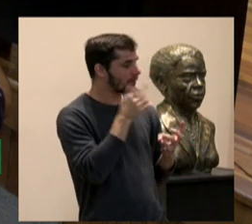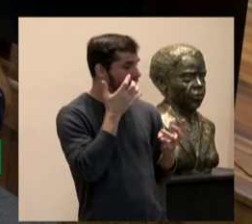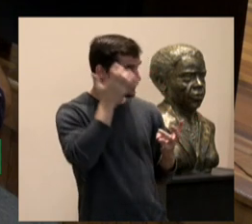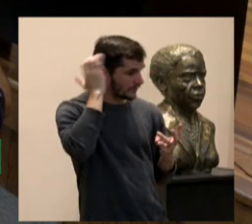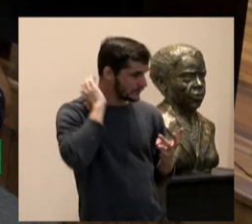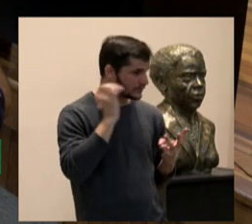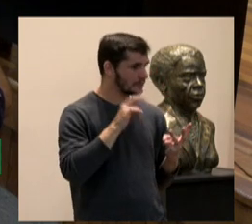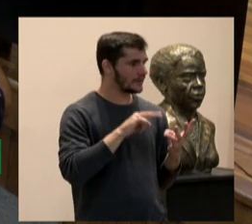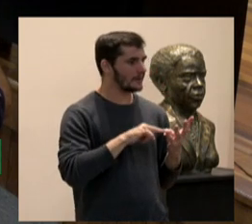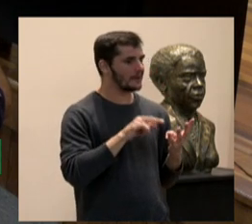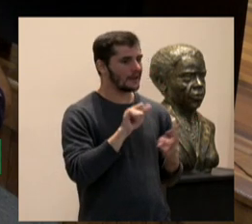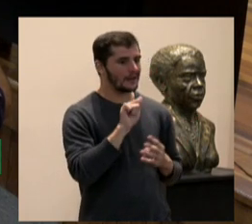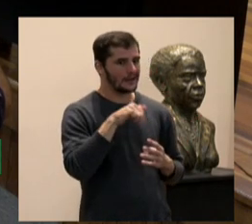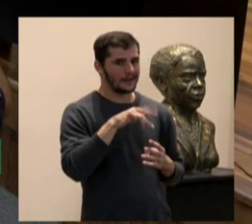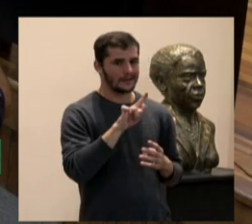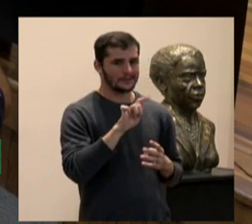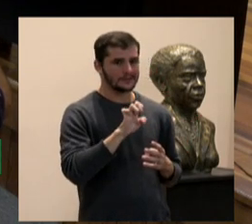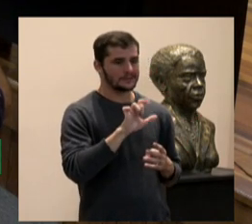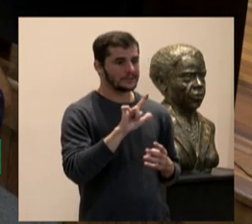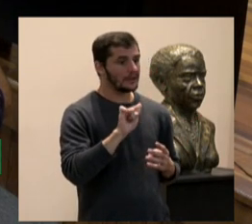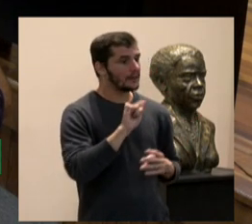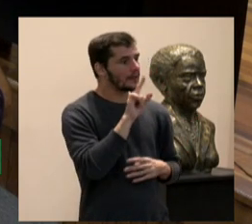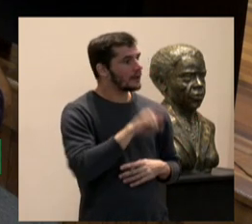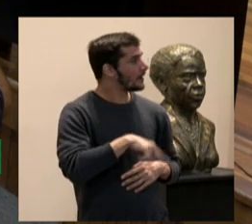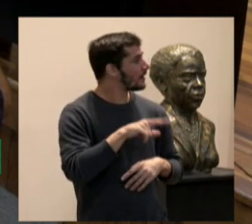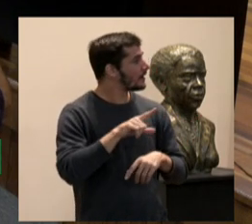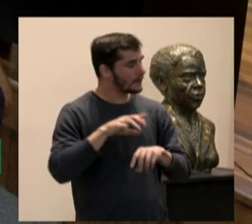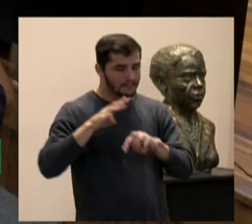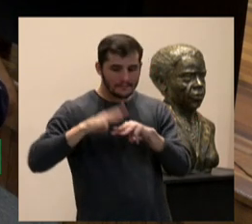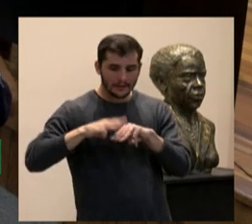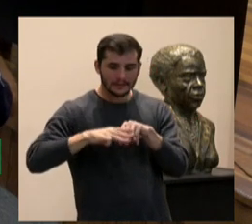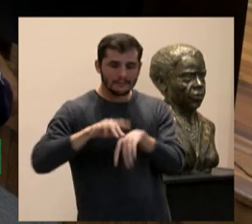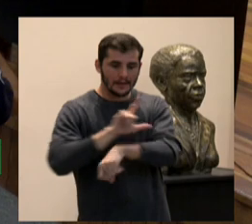dizer, eu sou licenciada em matemática,